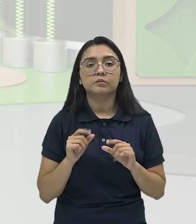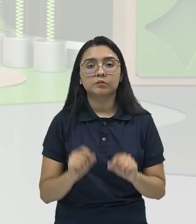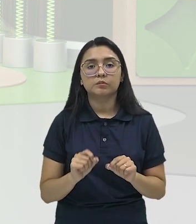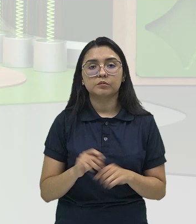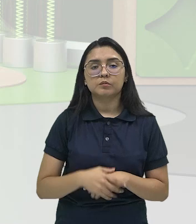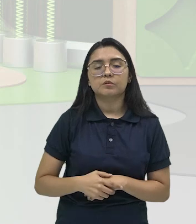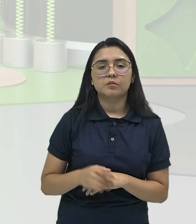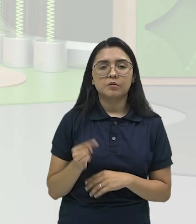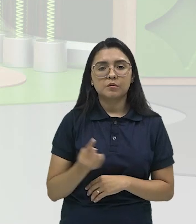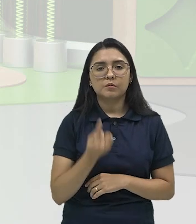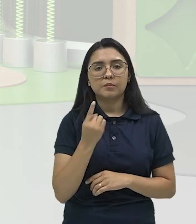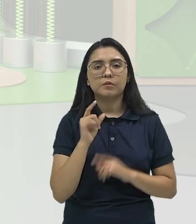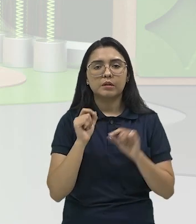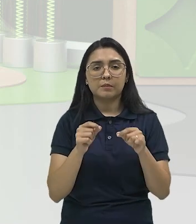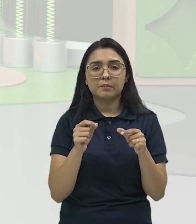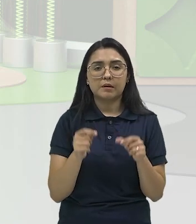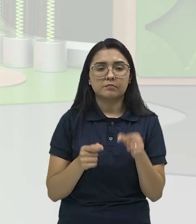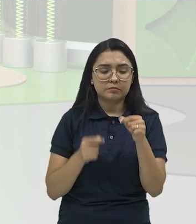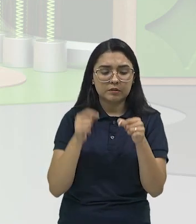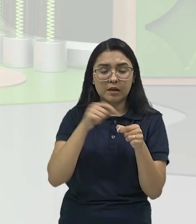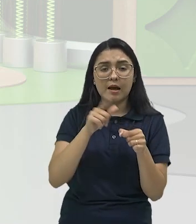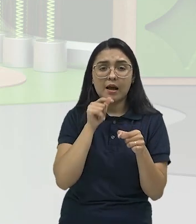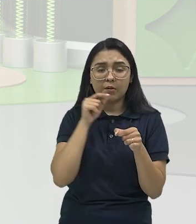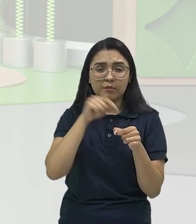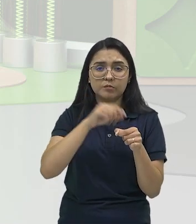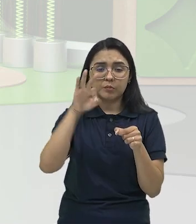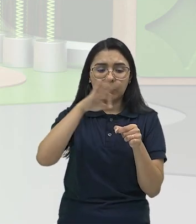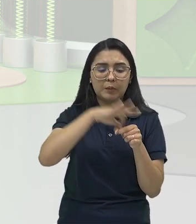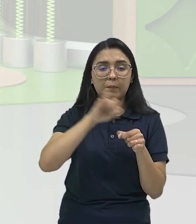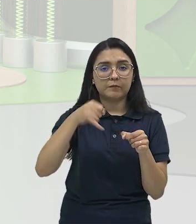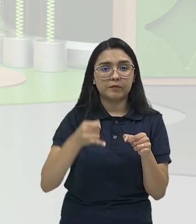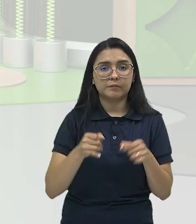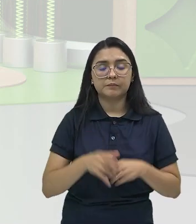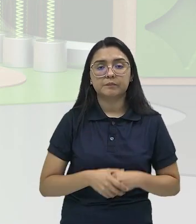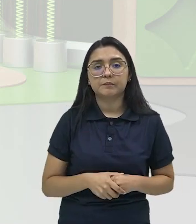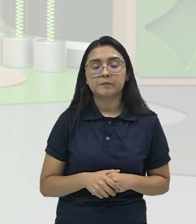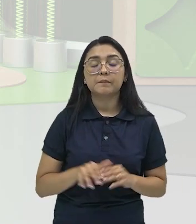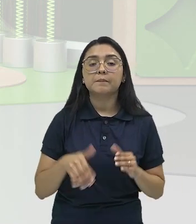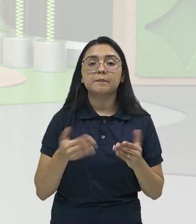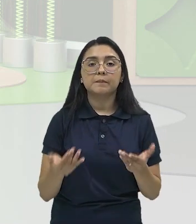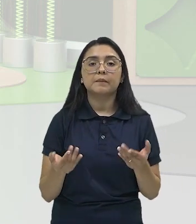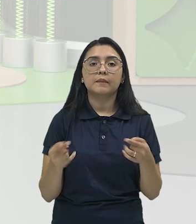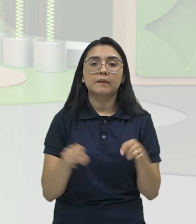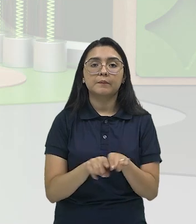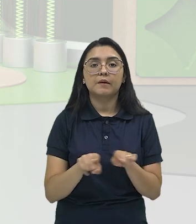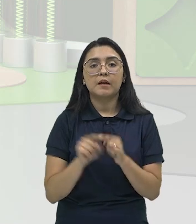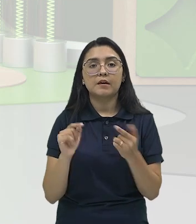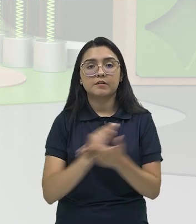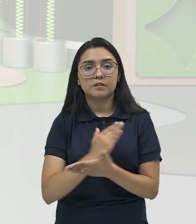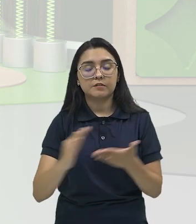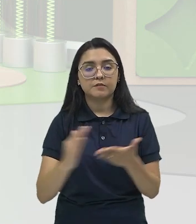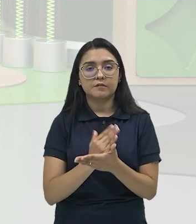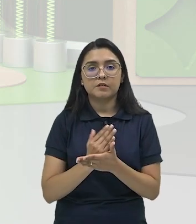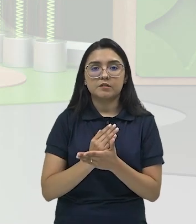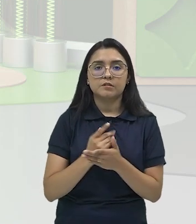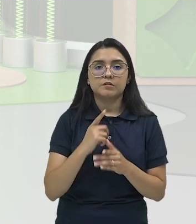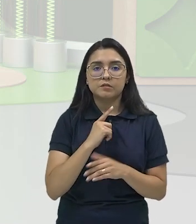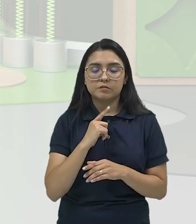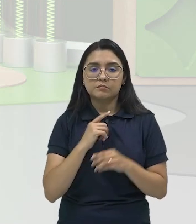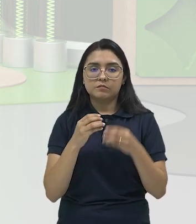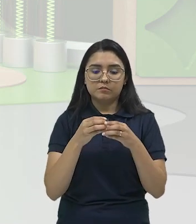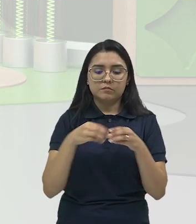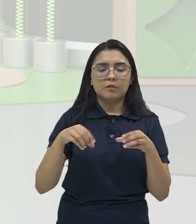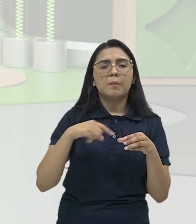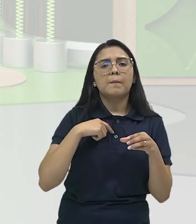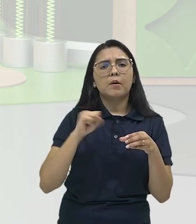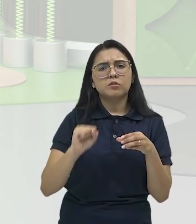uma tampinha com água para esse mosquito depositar os ovos deles. E muitas vezes esses ovos, mesmo sem água, eles podem